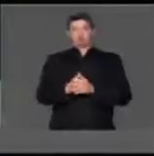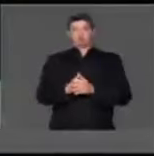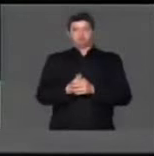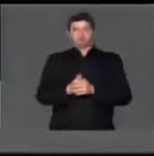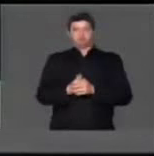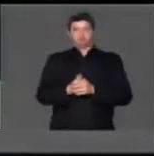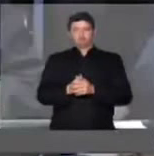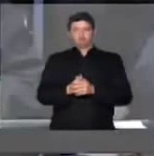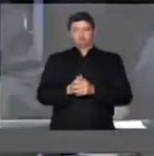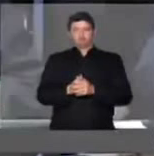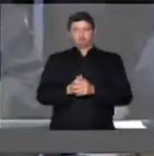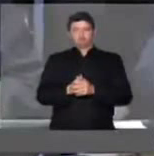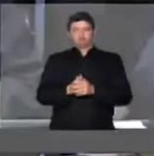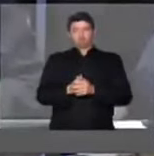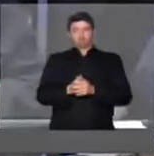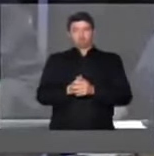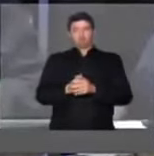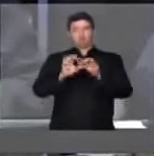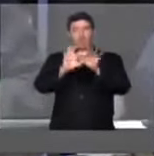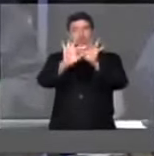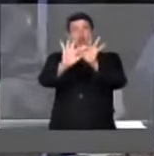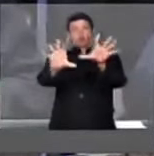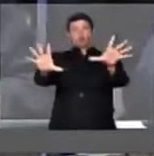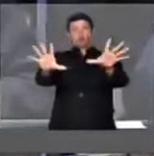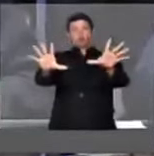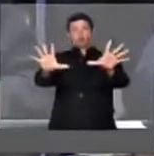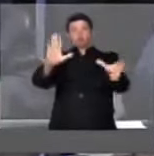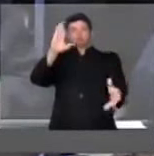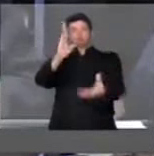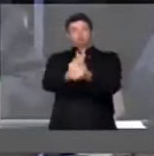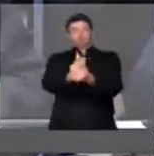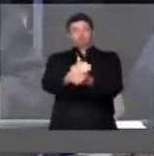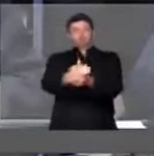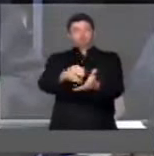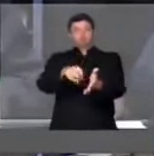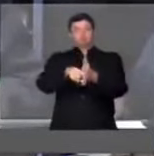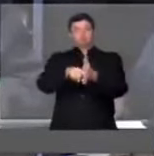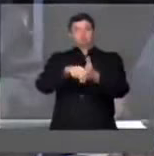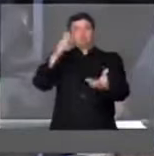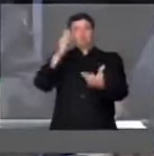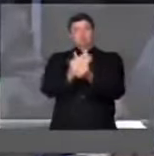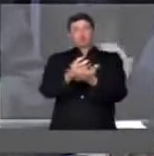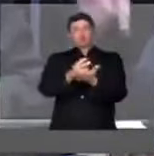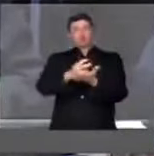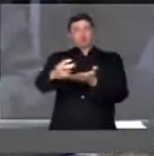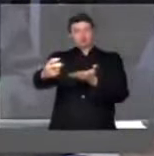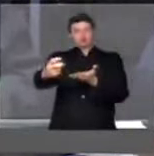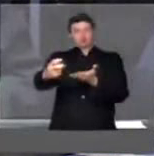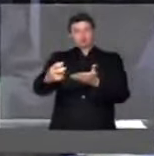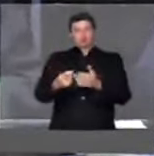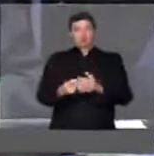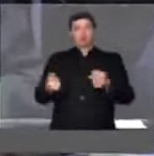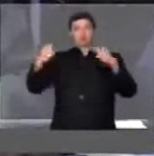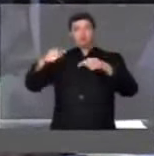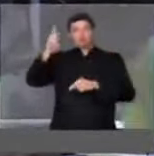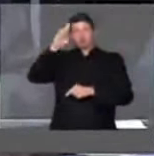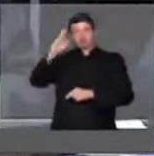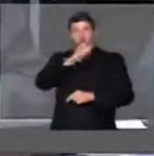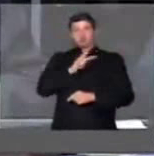511. Está autorizada a instauração de processo contra a